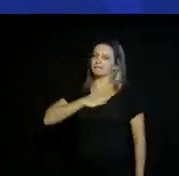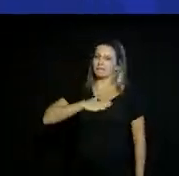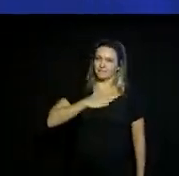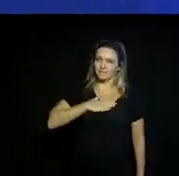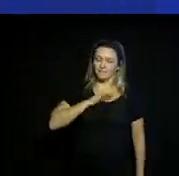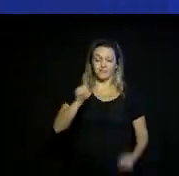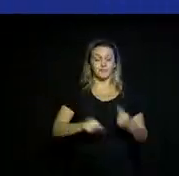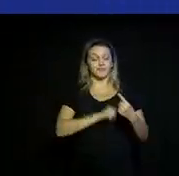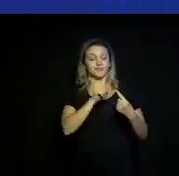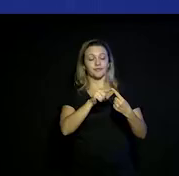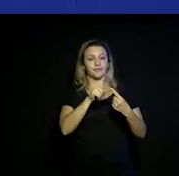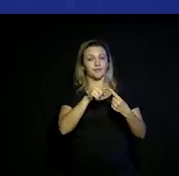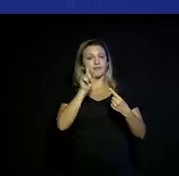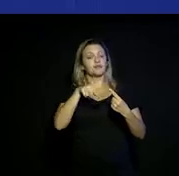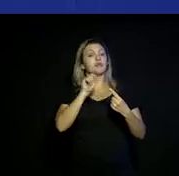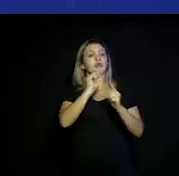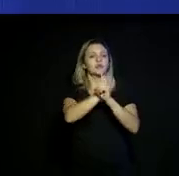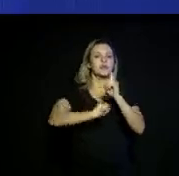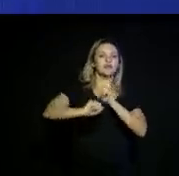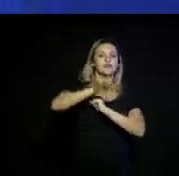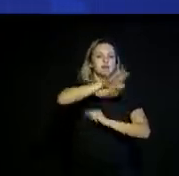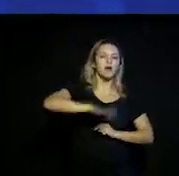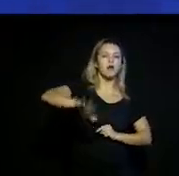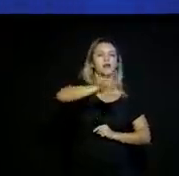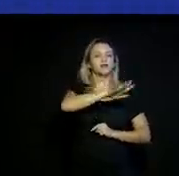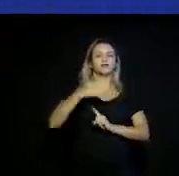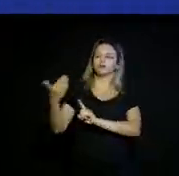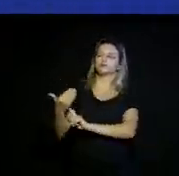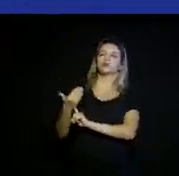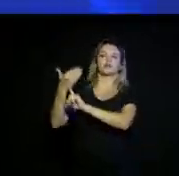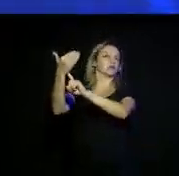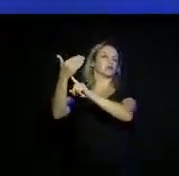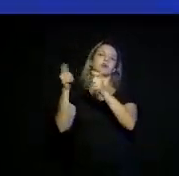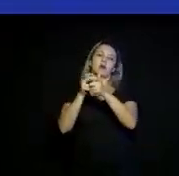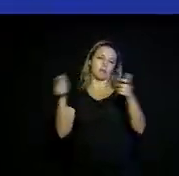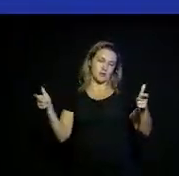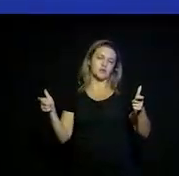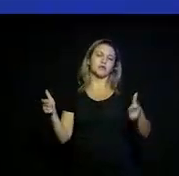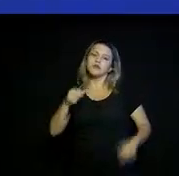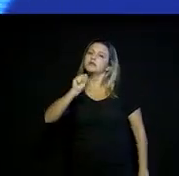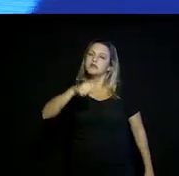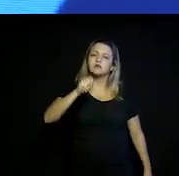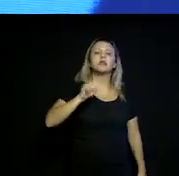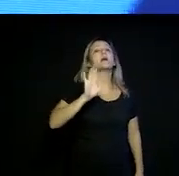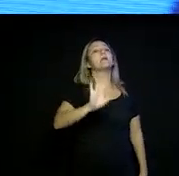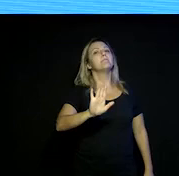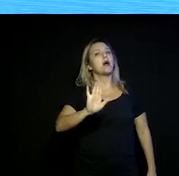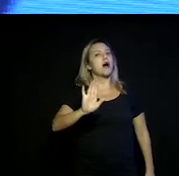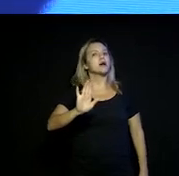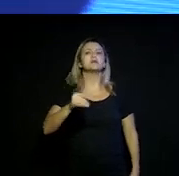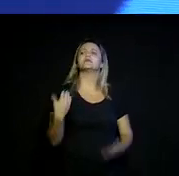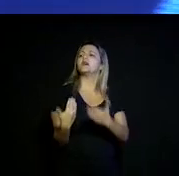primeiro lugar, é uma sociedade altamente tecnológica, pelo menos em grande parte da humanidade? Sim, é. Mas